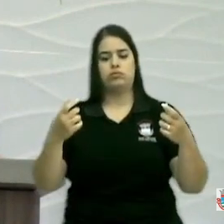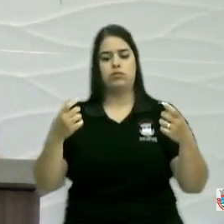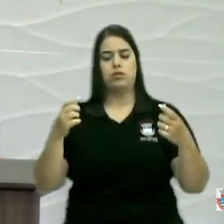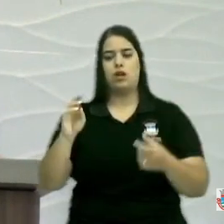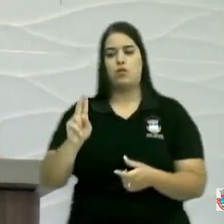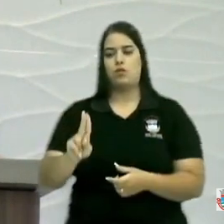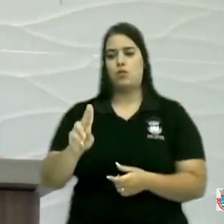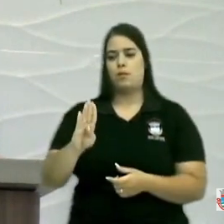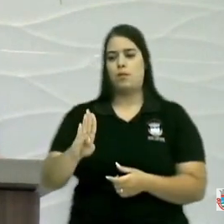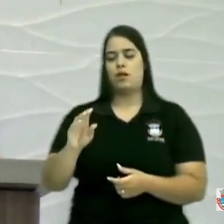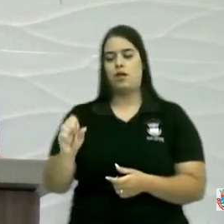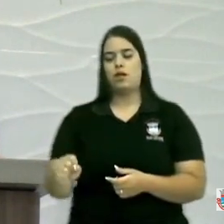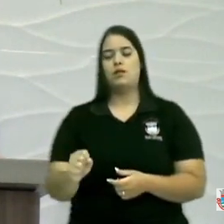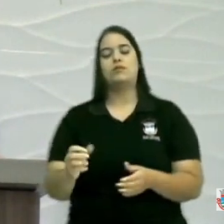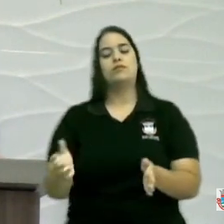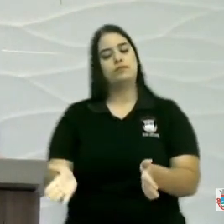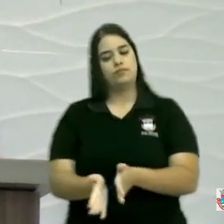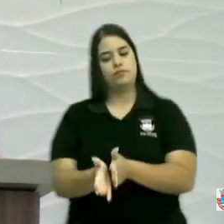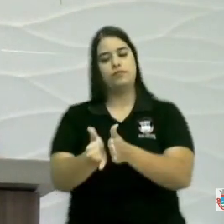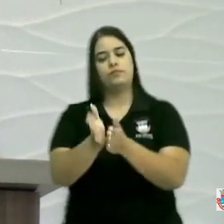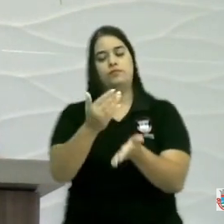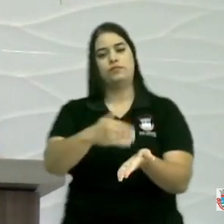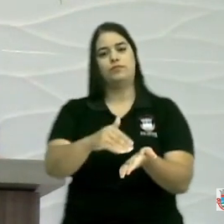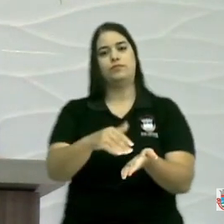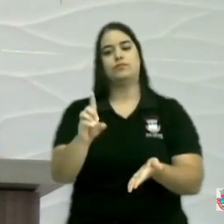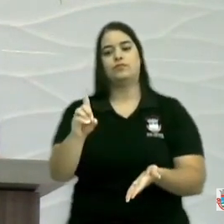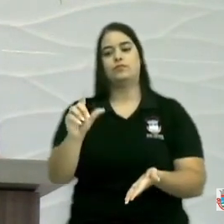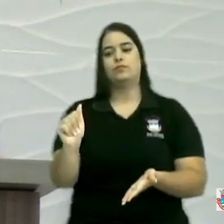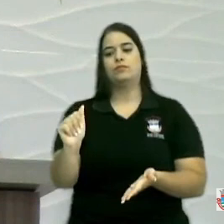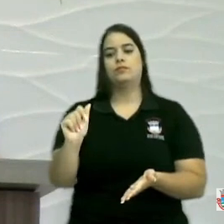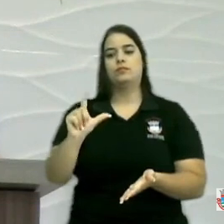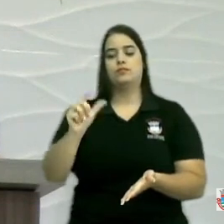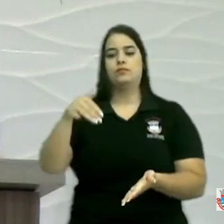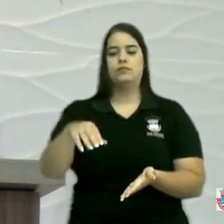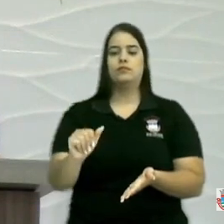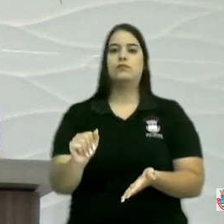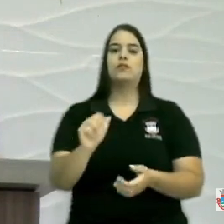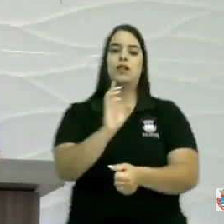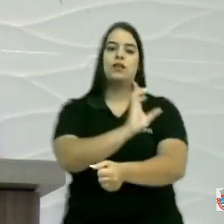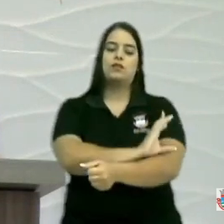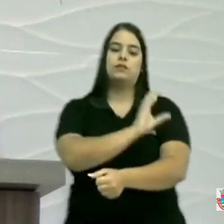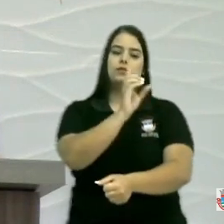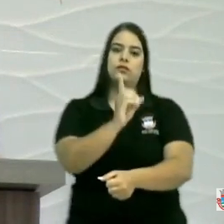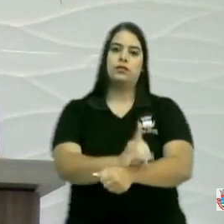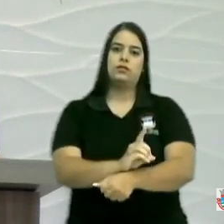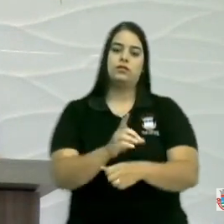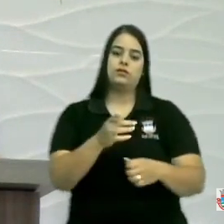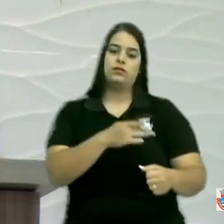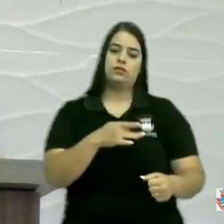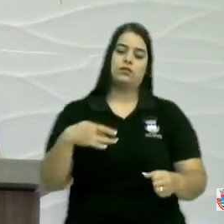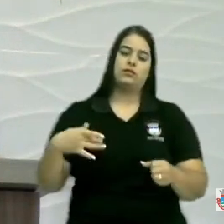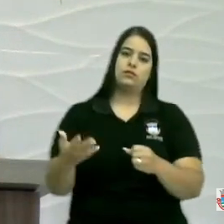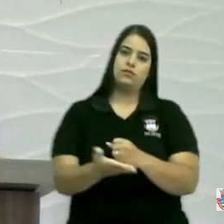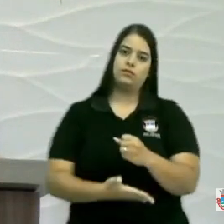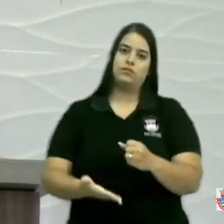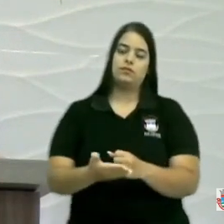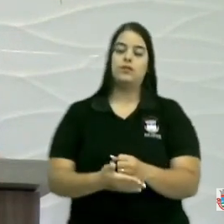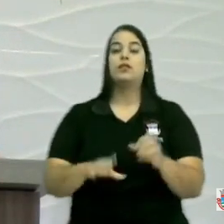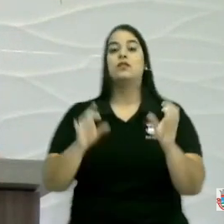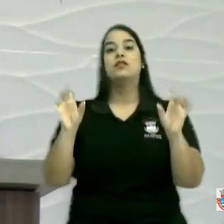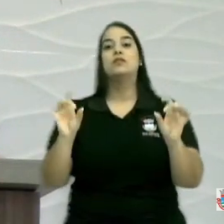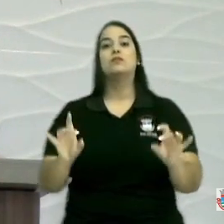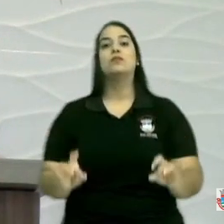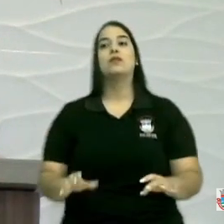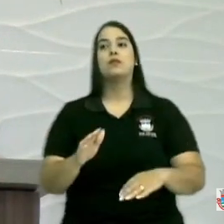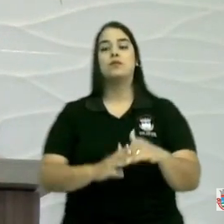gente está feliz e eu parabenizei aqui a secretária Dalma, o prefeito Alexandre Batisté, a coordenação da saúde primária, mas de modo muito especial os nossos agentes